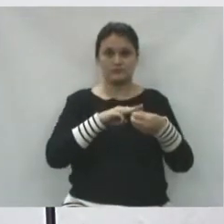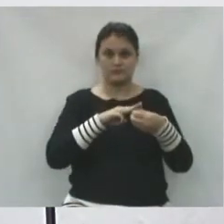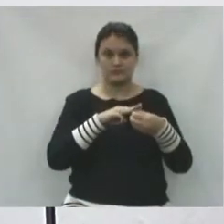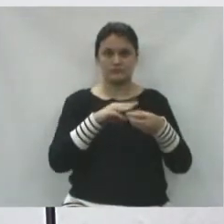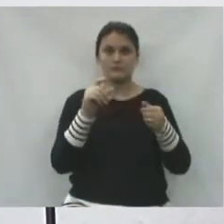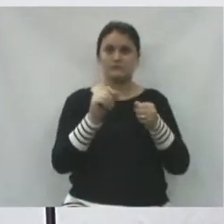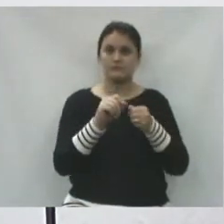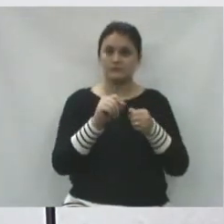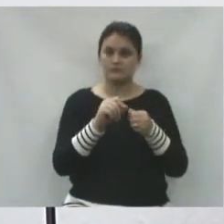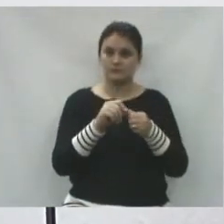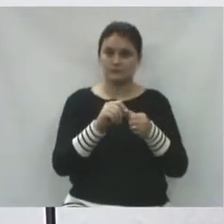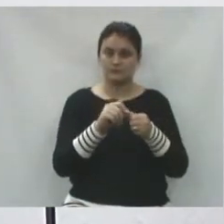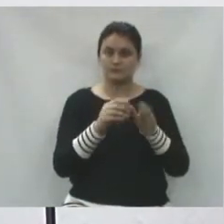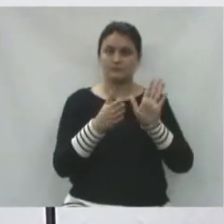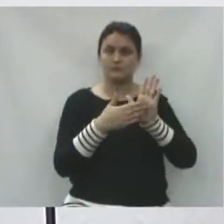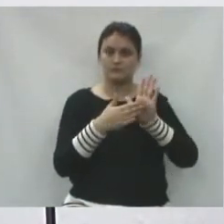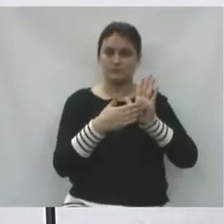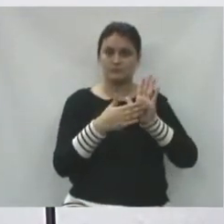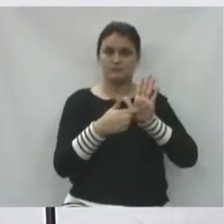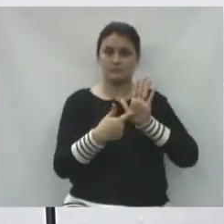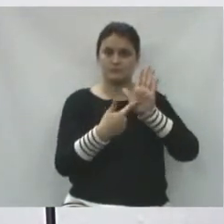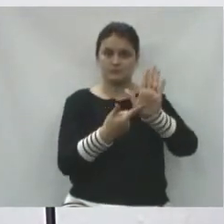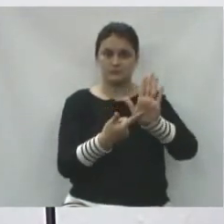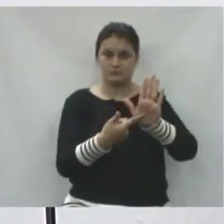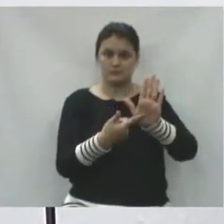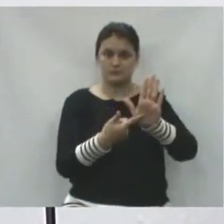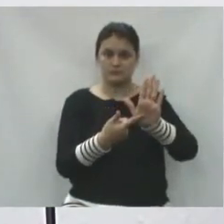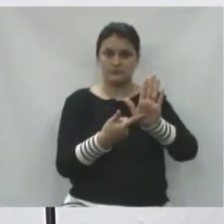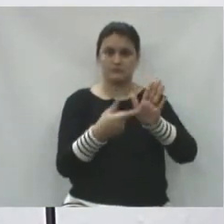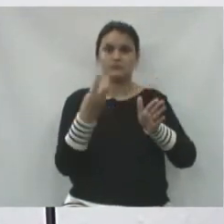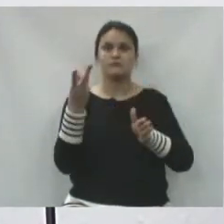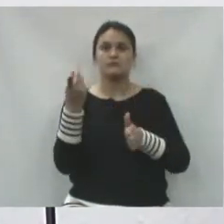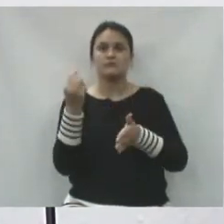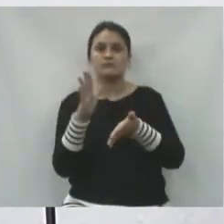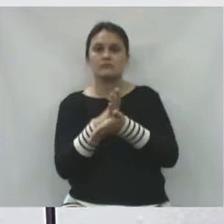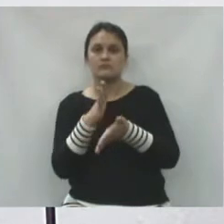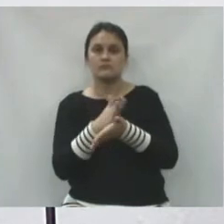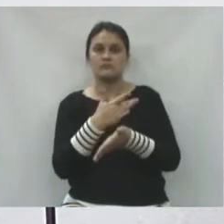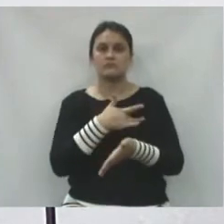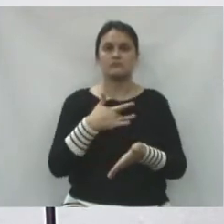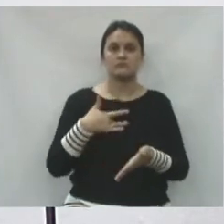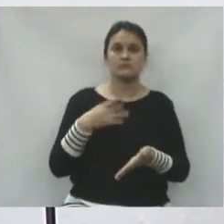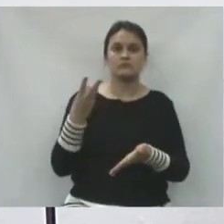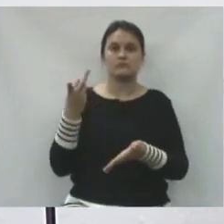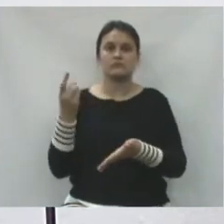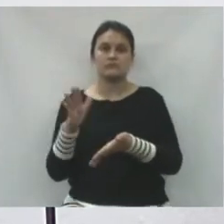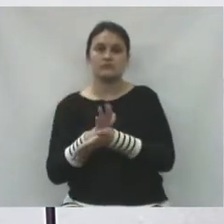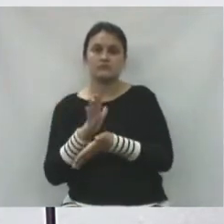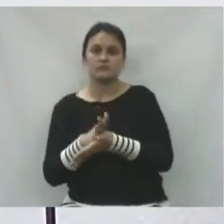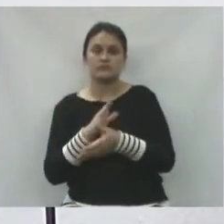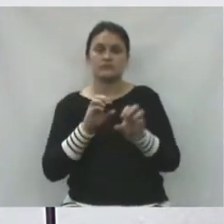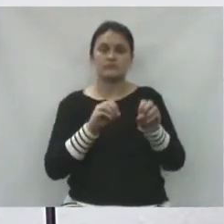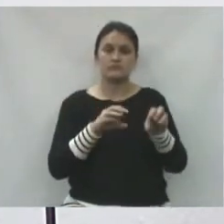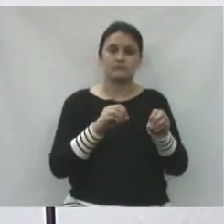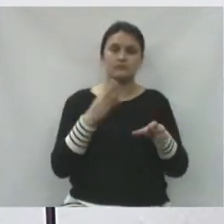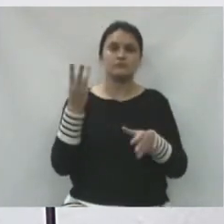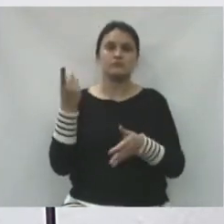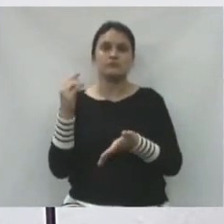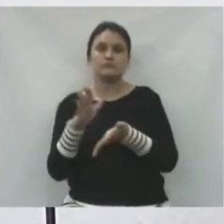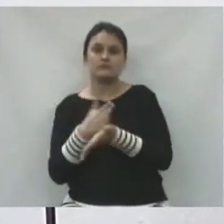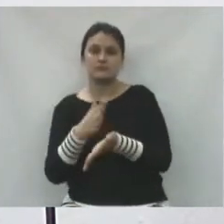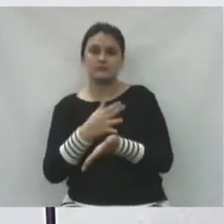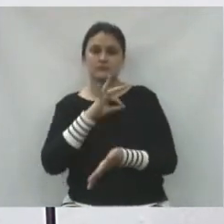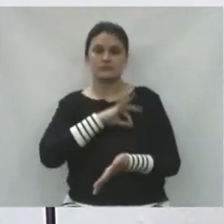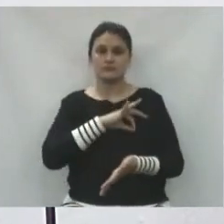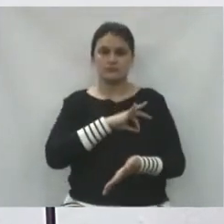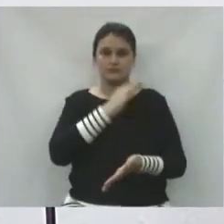municípios, o fez de forma explícita. Mínimo de gasto com saúde e educação, máximo de despesas com pagamento de pessoal,